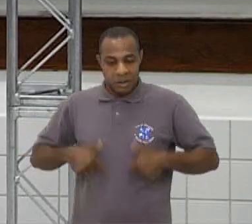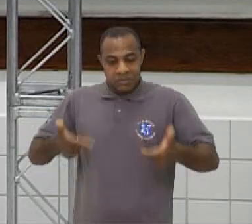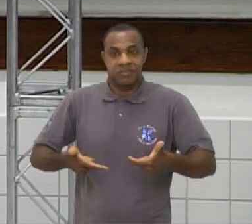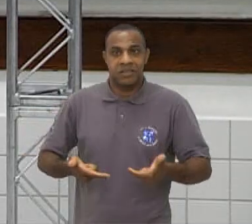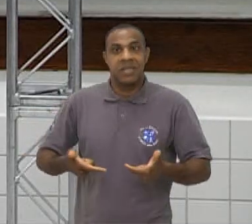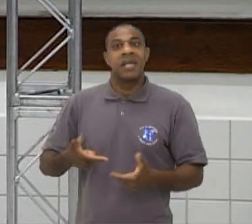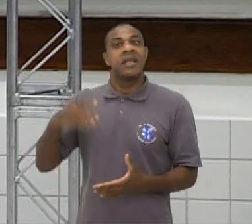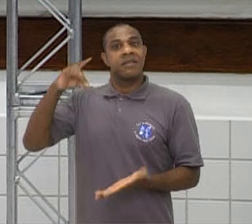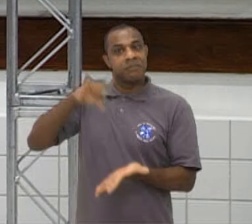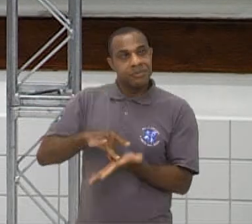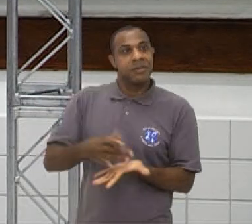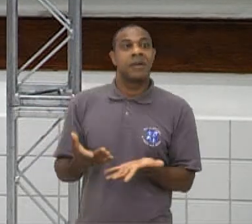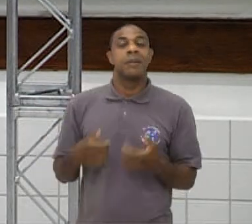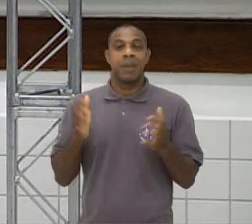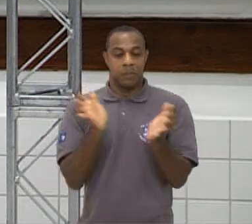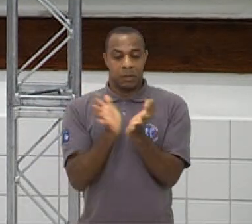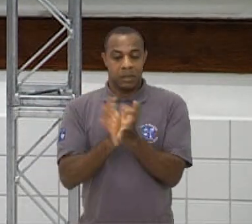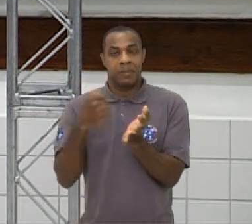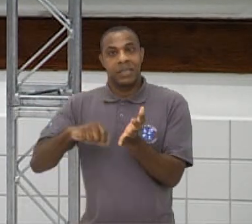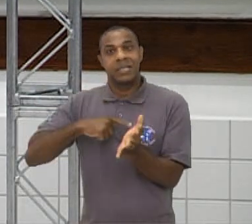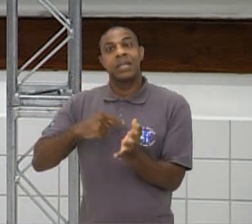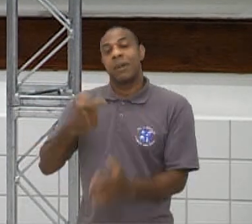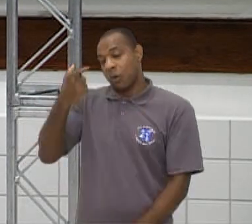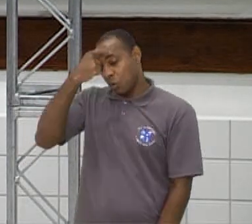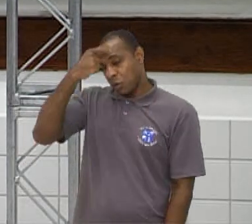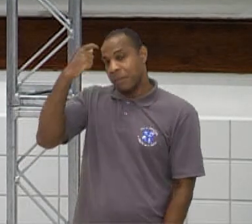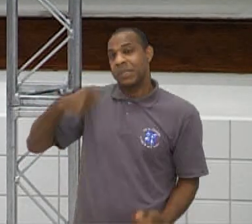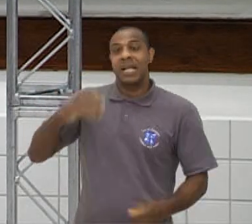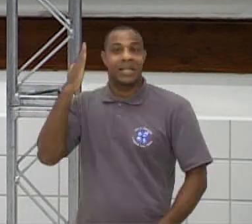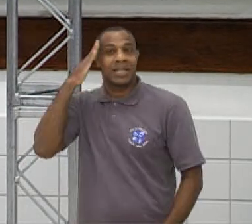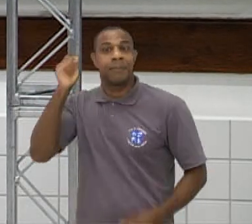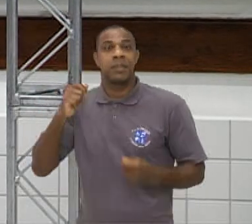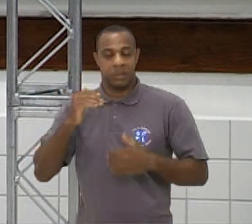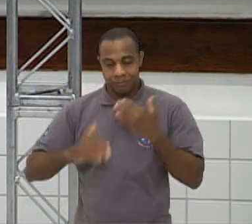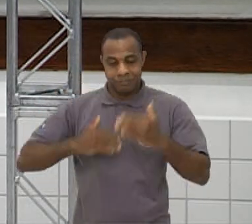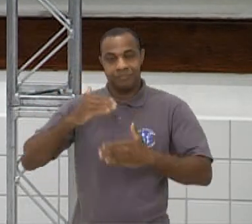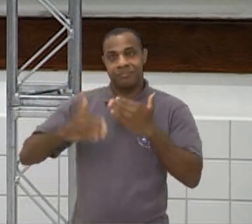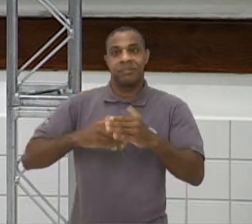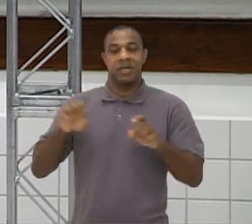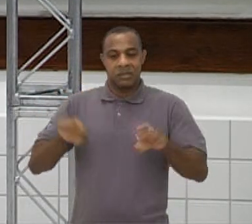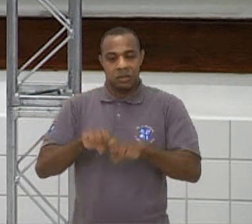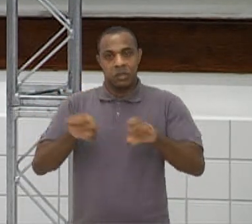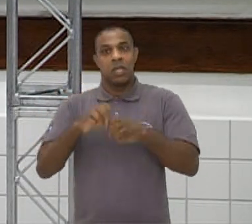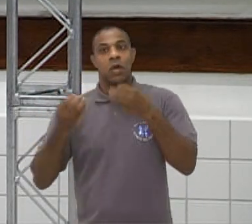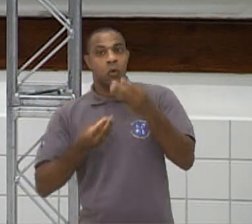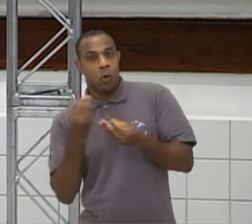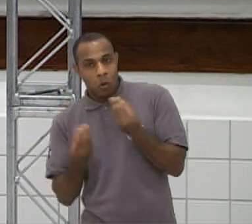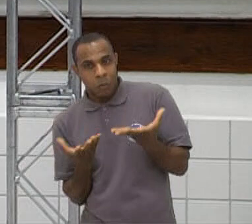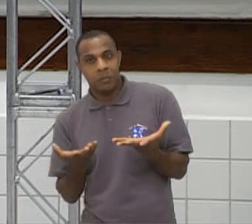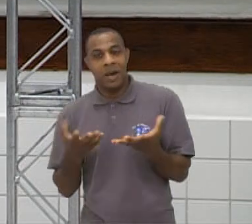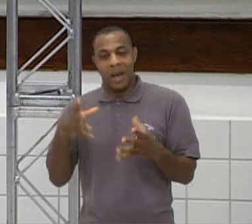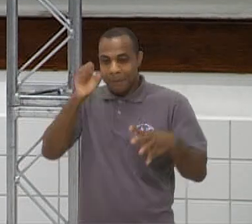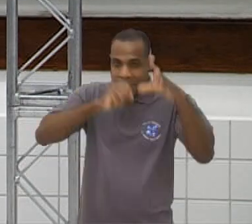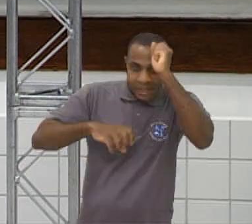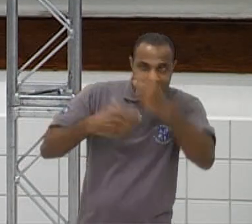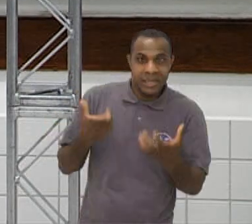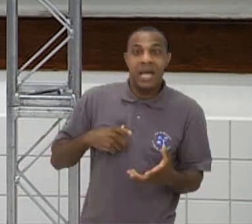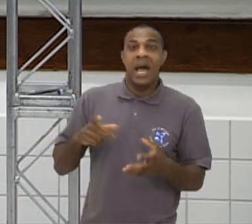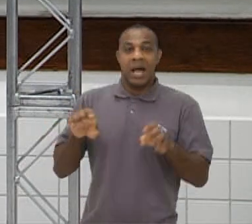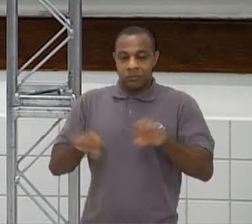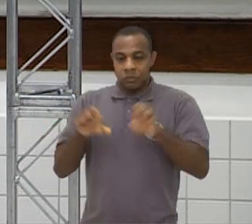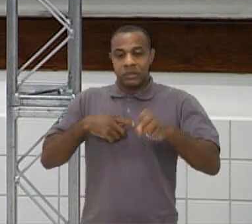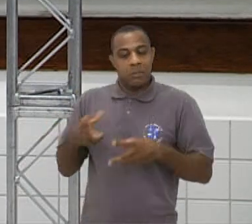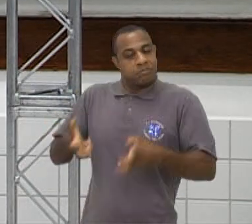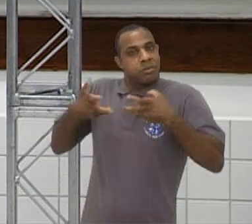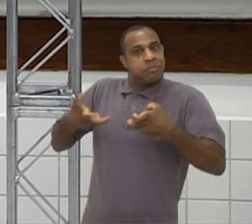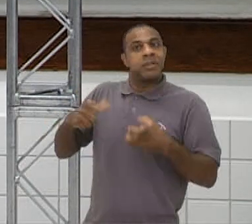ele fala, para ser uma classe eu tenho que ter consciência, tenho que saber que eu estou nessa estrutura, que essa estrutura ela tem exploração e